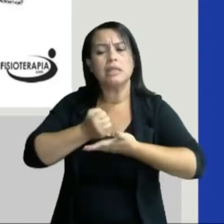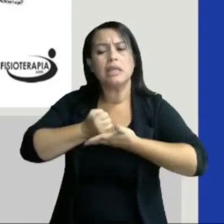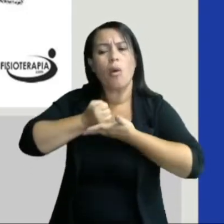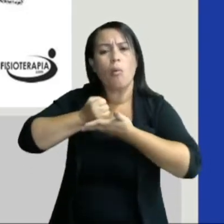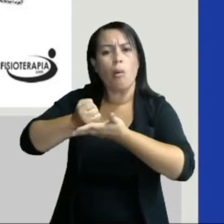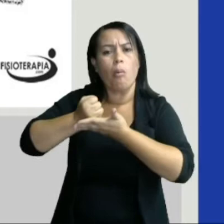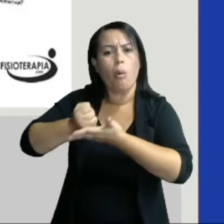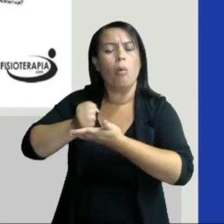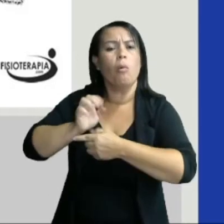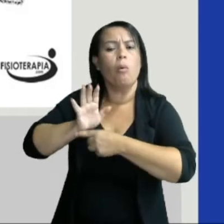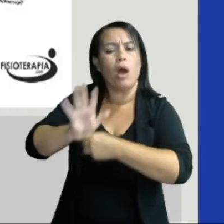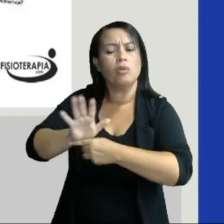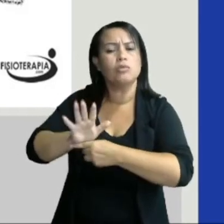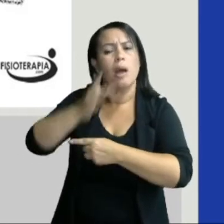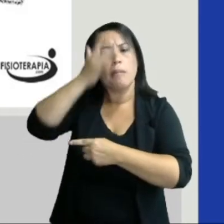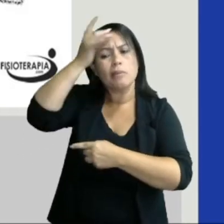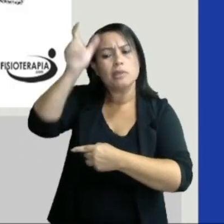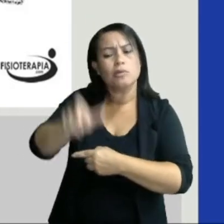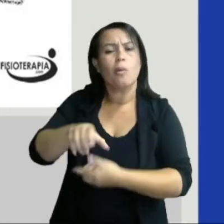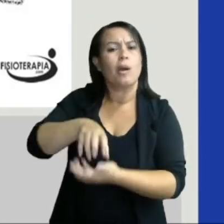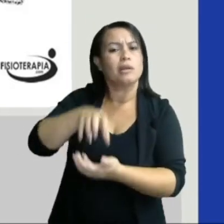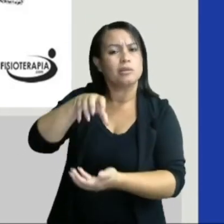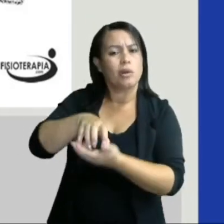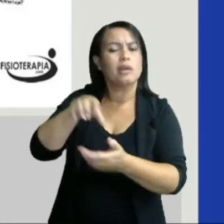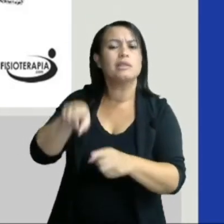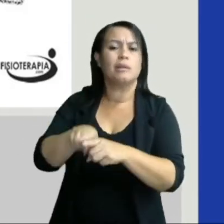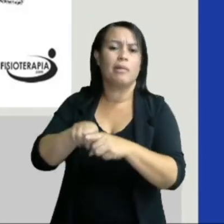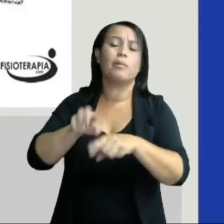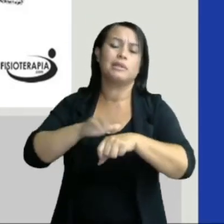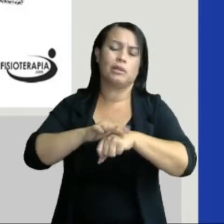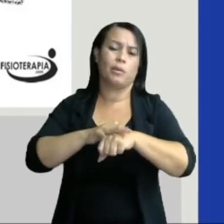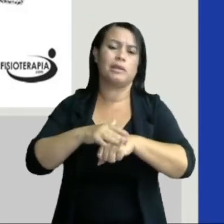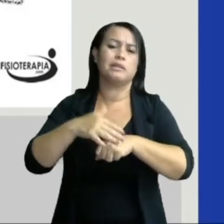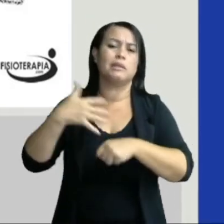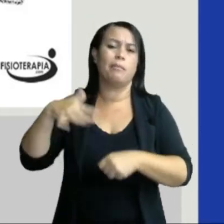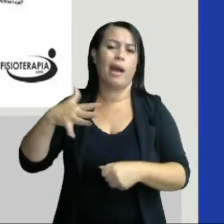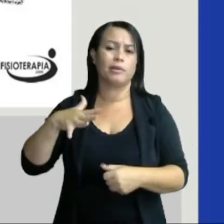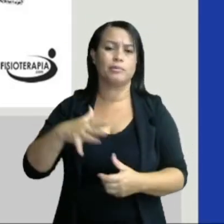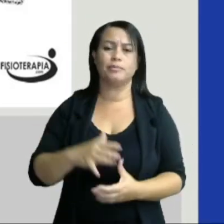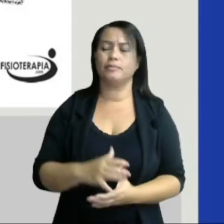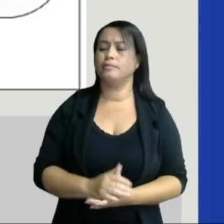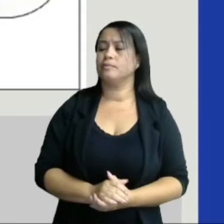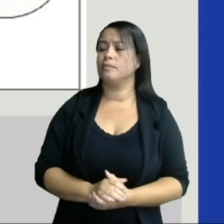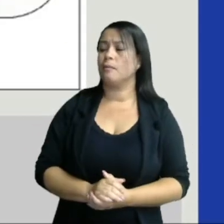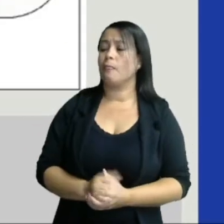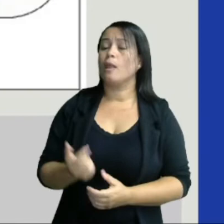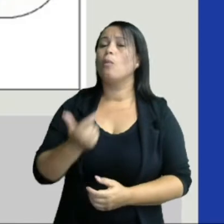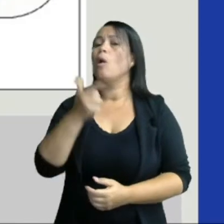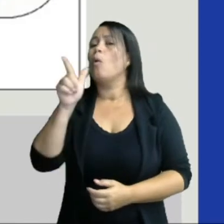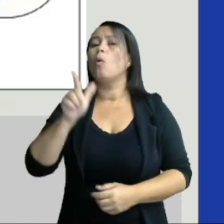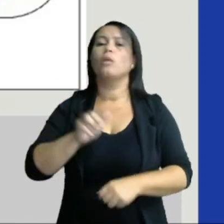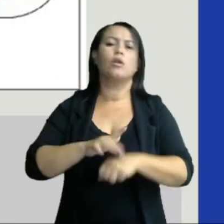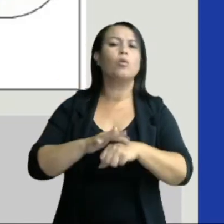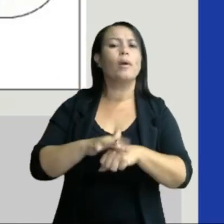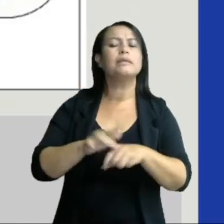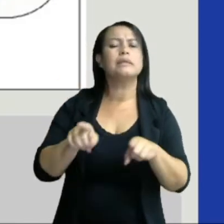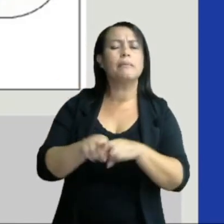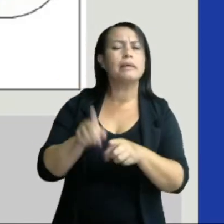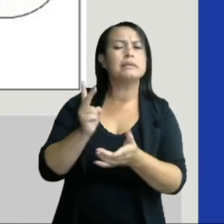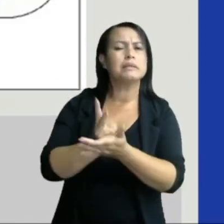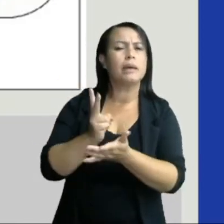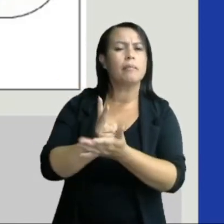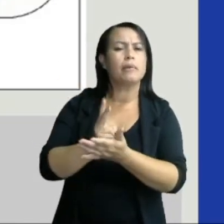apoio ao idoso acometido com a doença de Parkinson. Uma outra doença também que acontece,